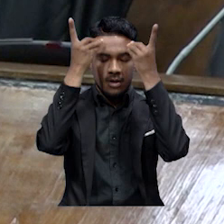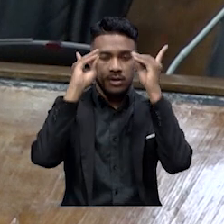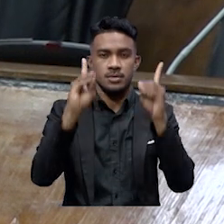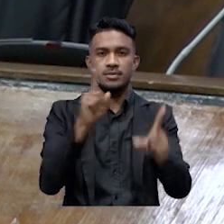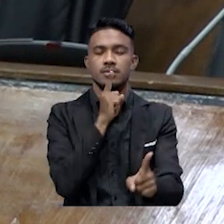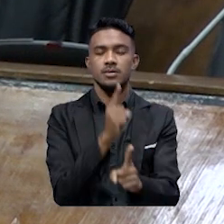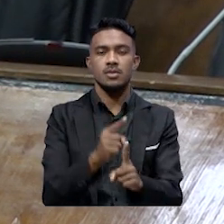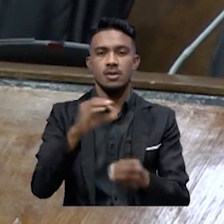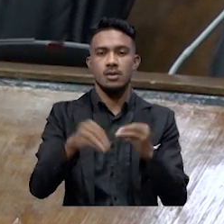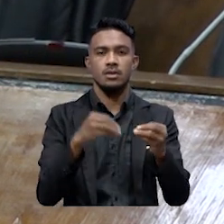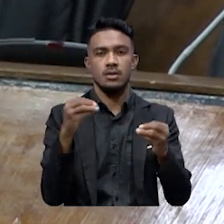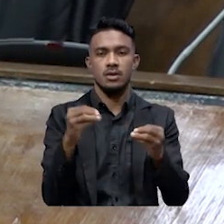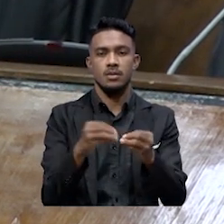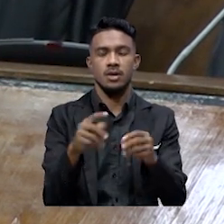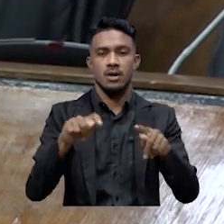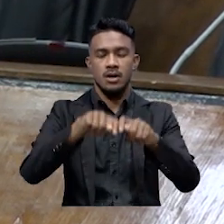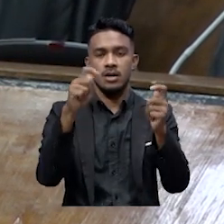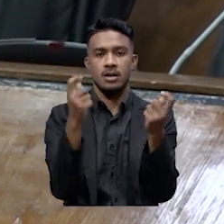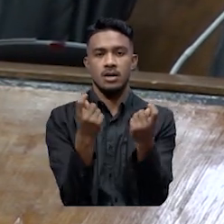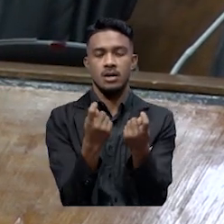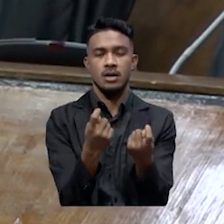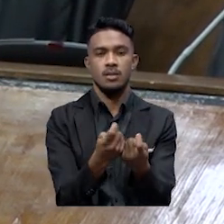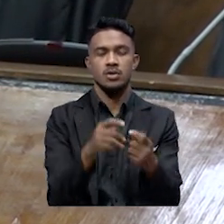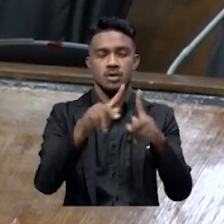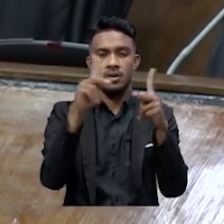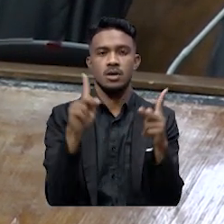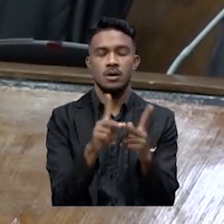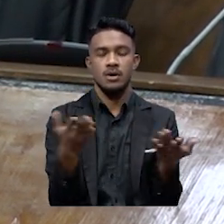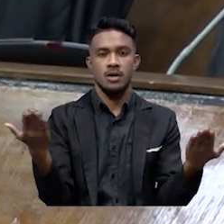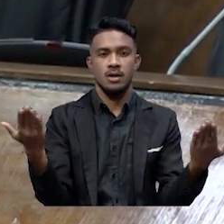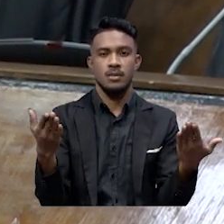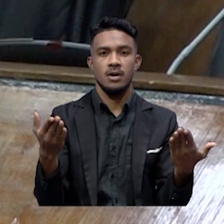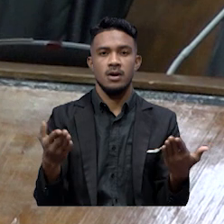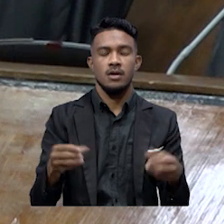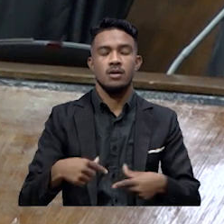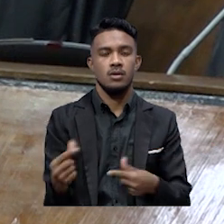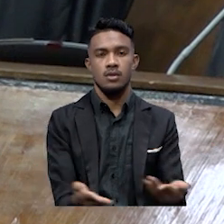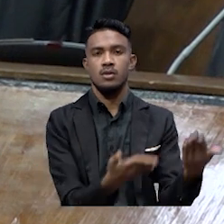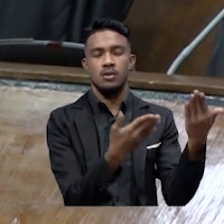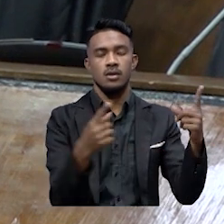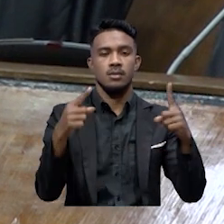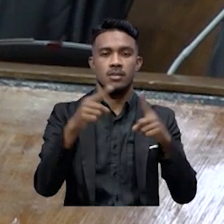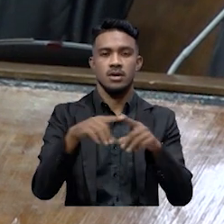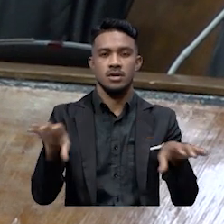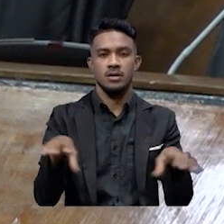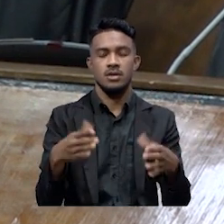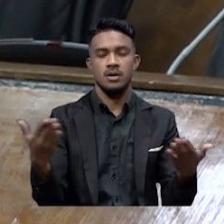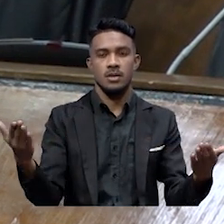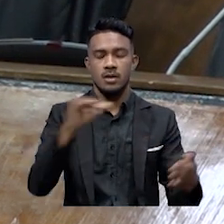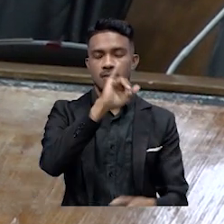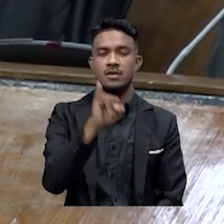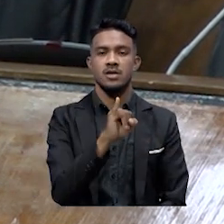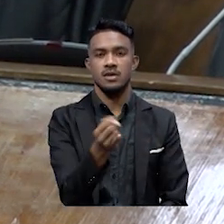kono ba tipos crimes hirak nebe maksei delega ba kada instituição investigação